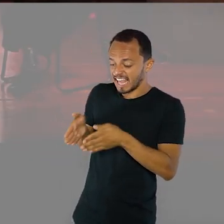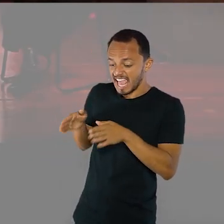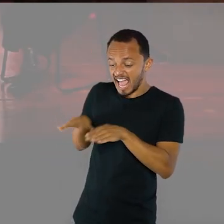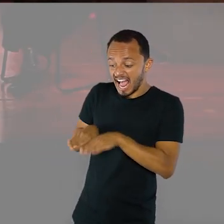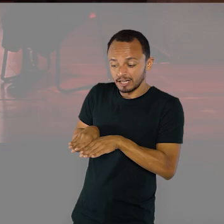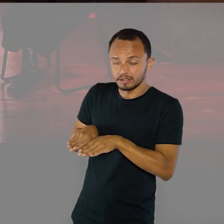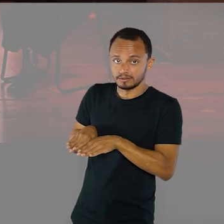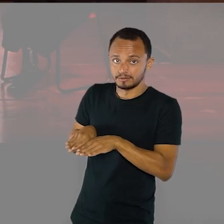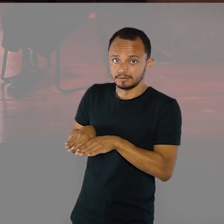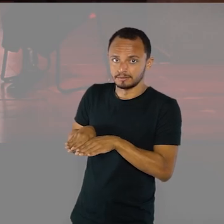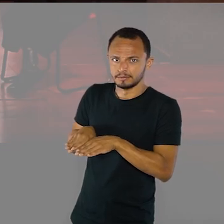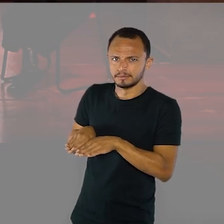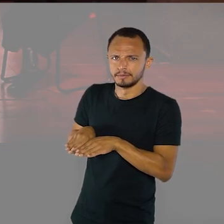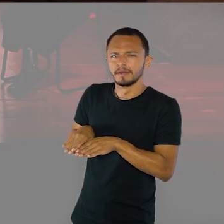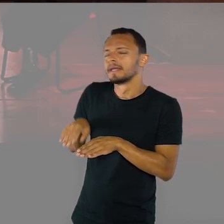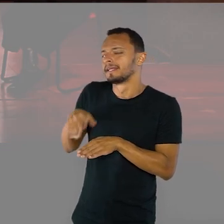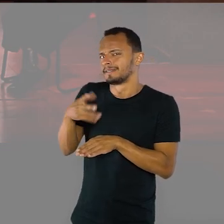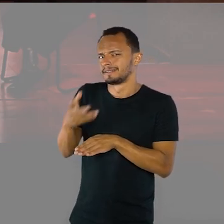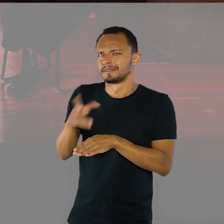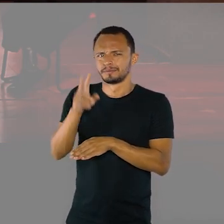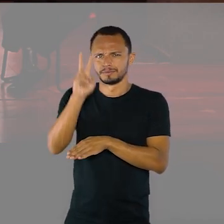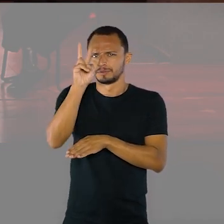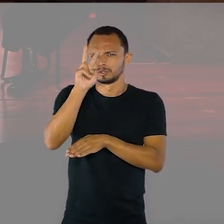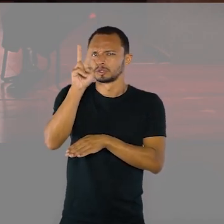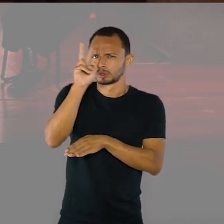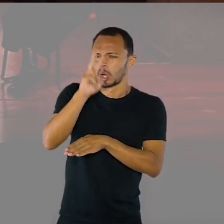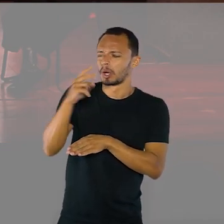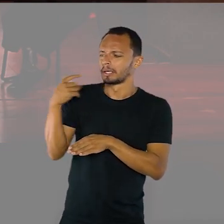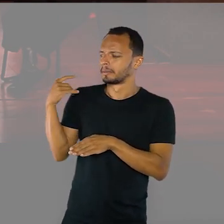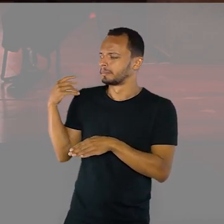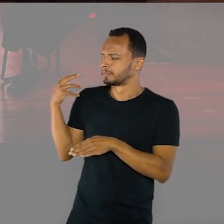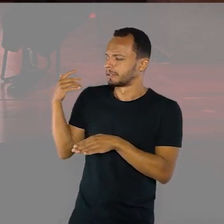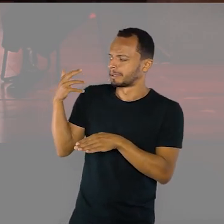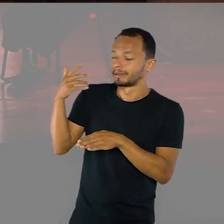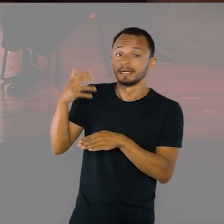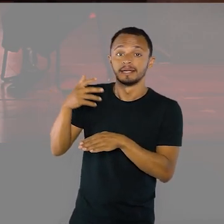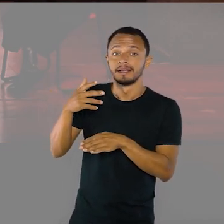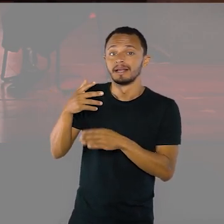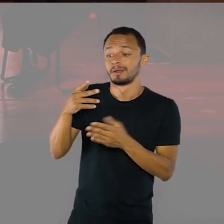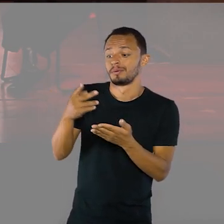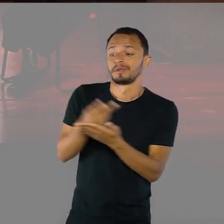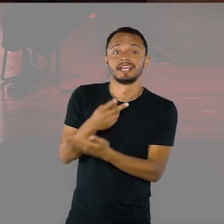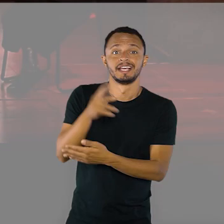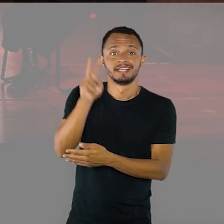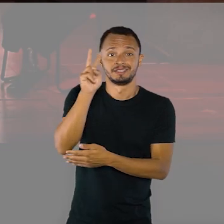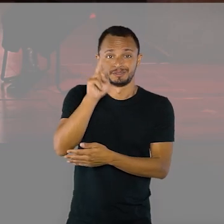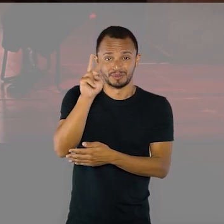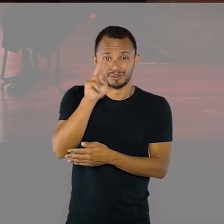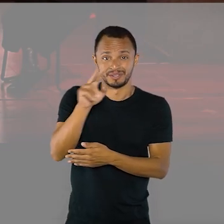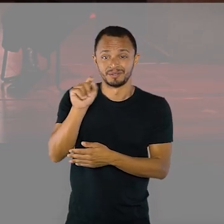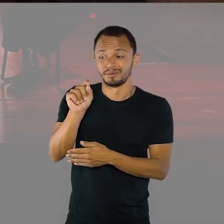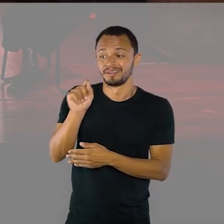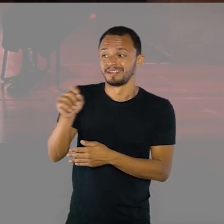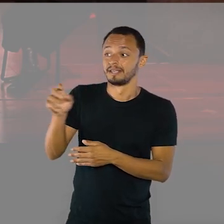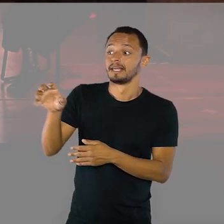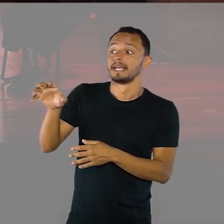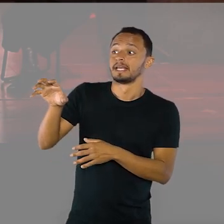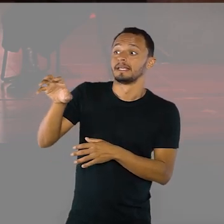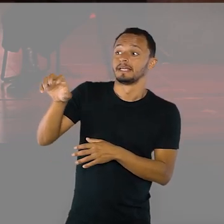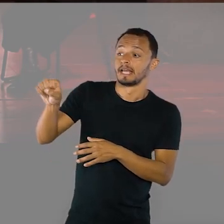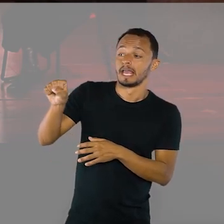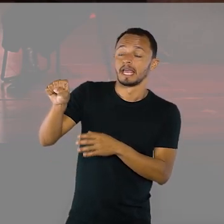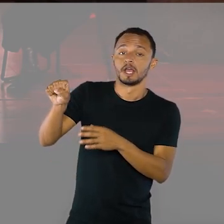dessa noção passadista de história do que você trazer os corpos, você celebrar os corpos. É